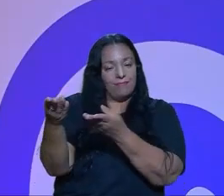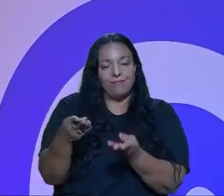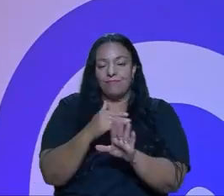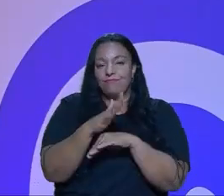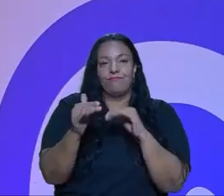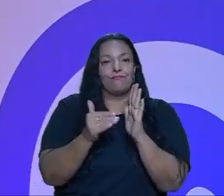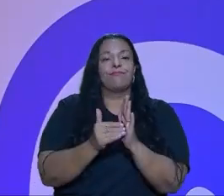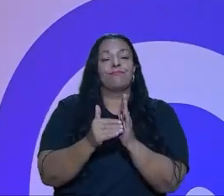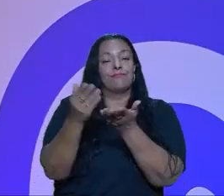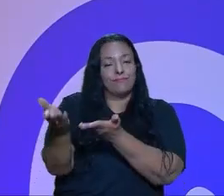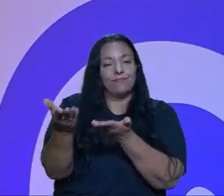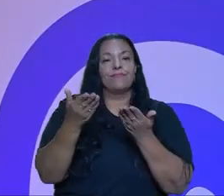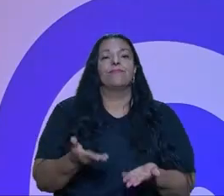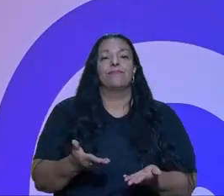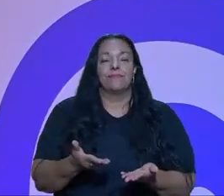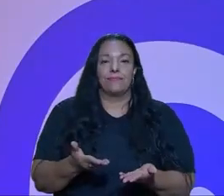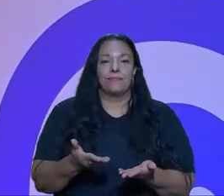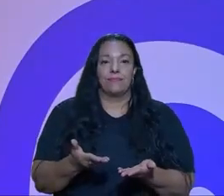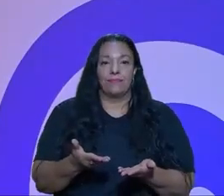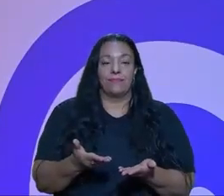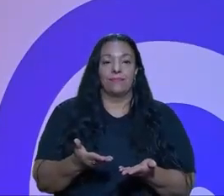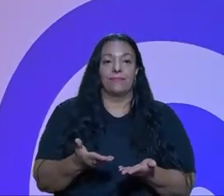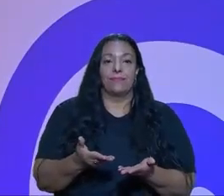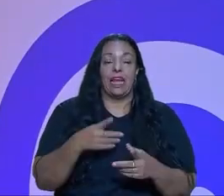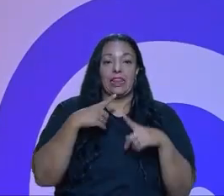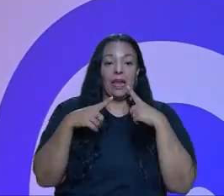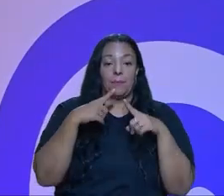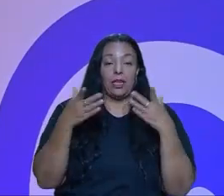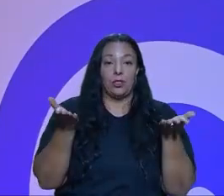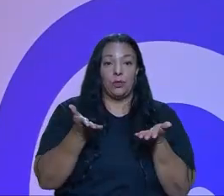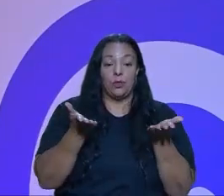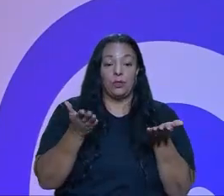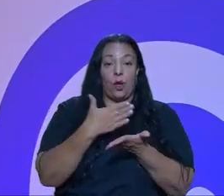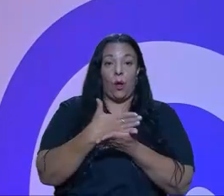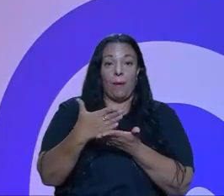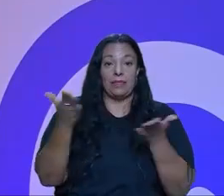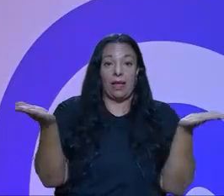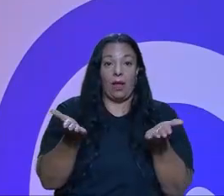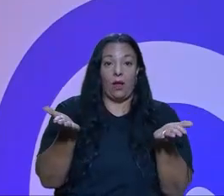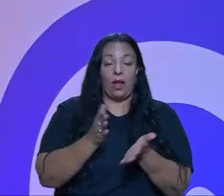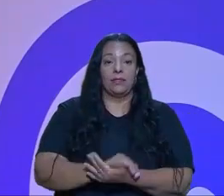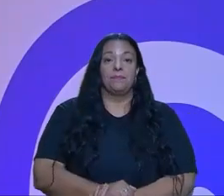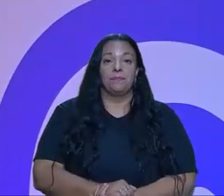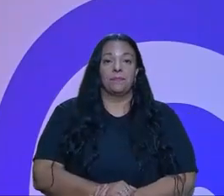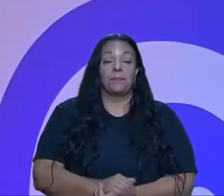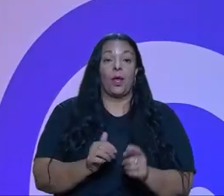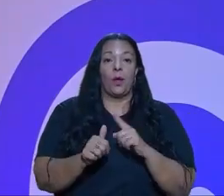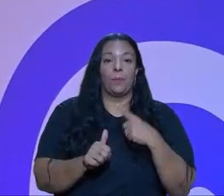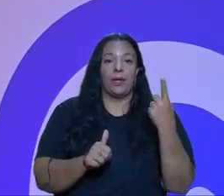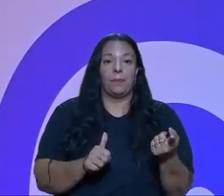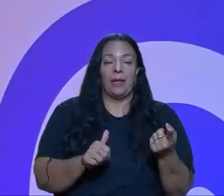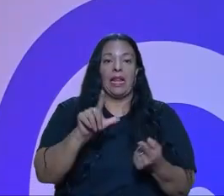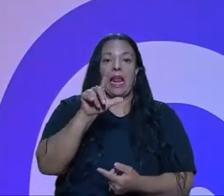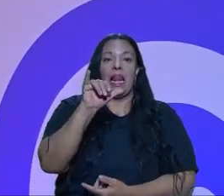todos, e eu quero convidá-los para seguir conosco nos debates de hoje, que começa agora. O primeiro vai ser